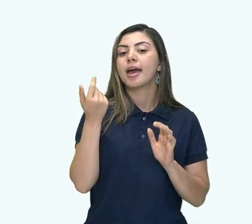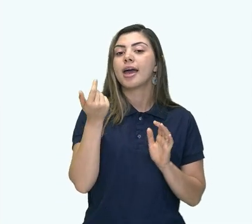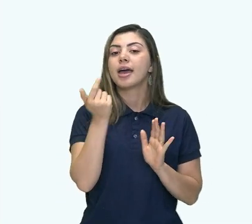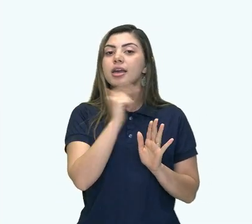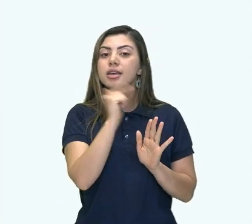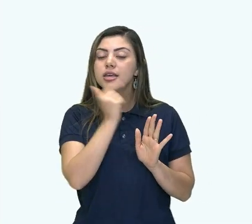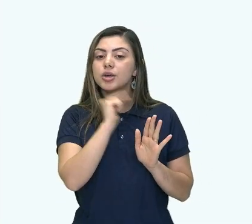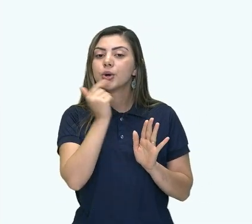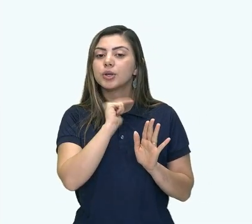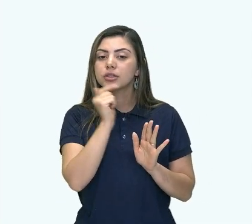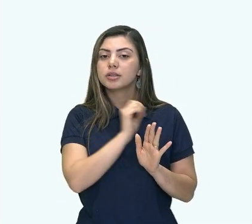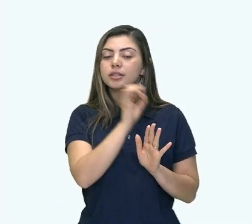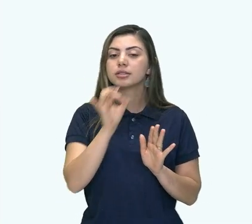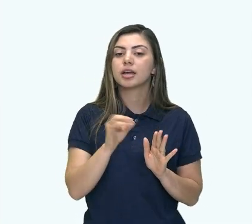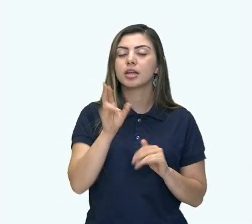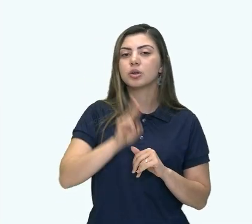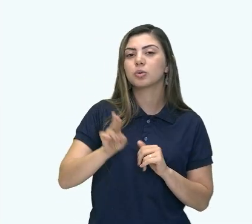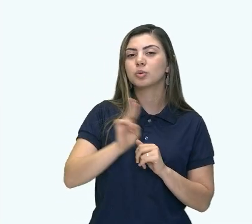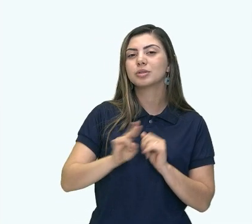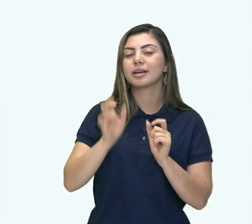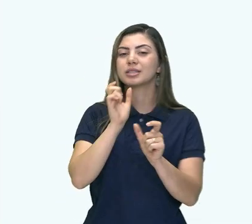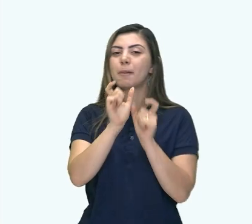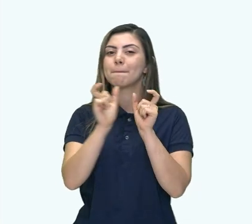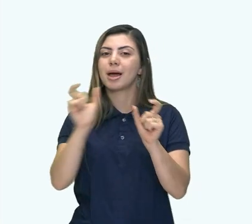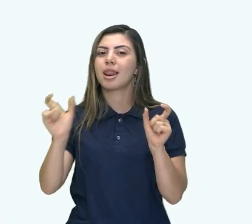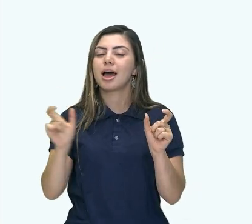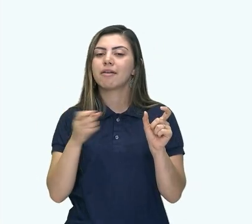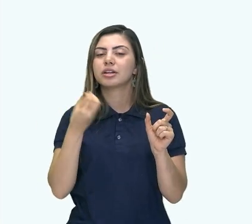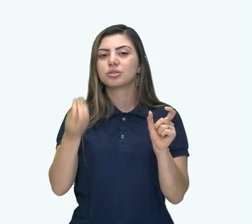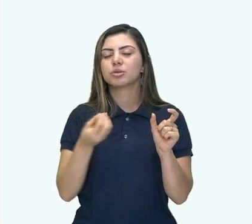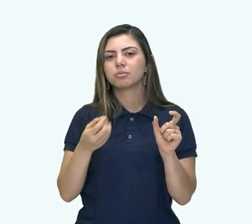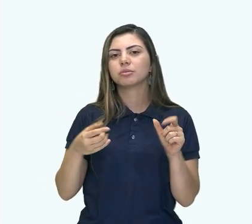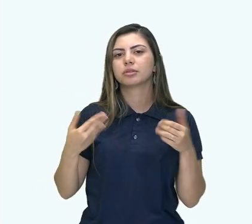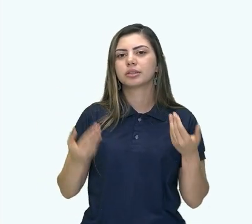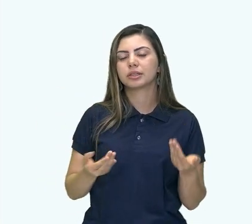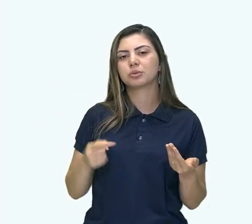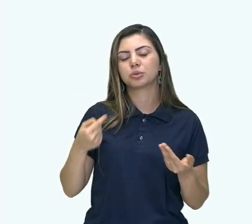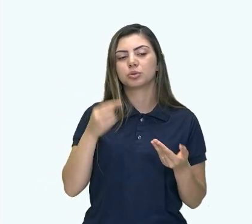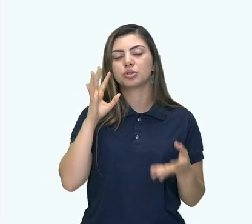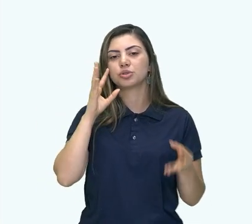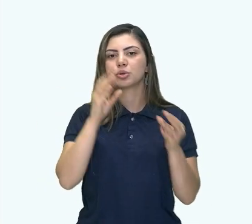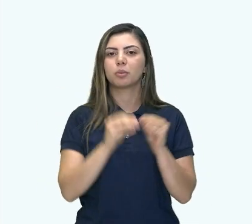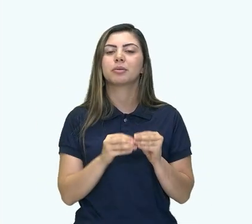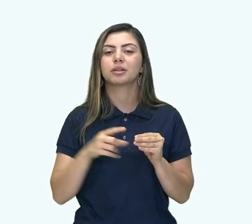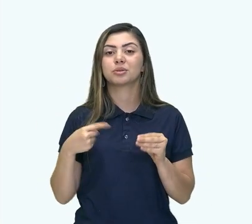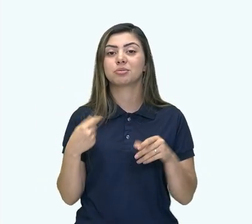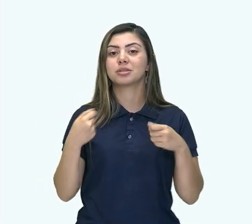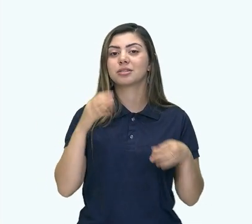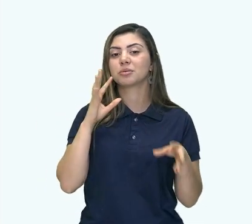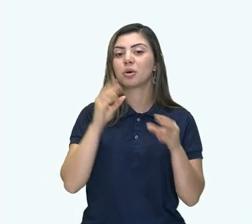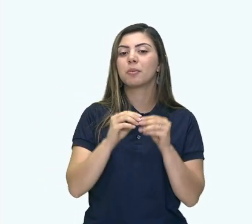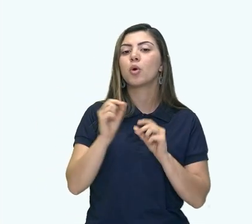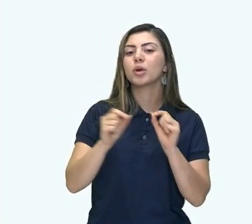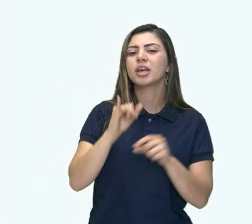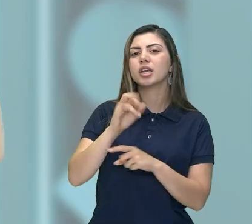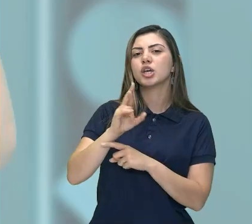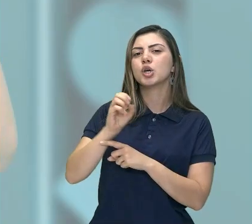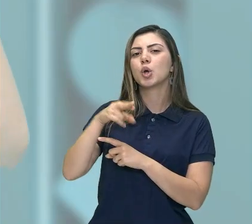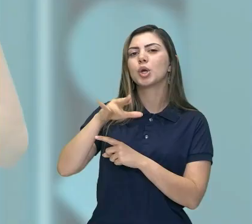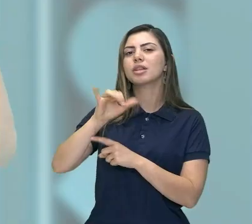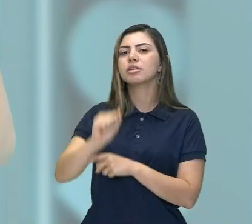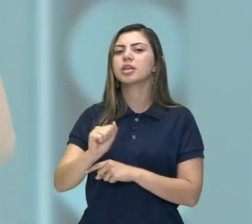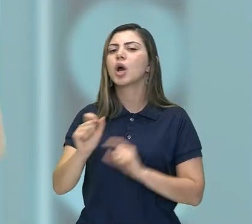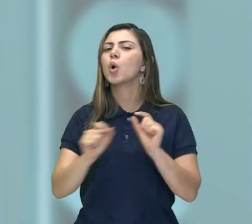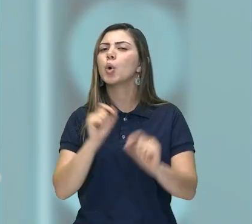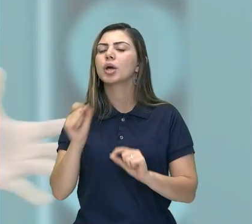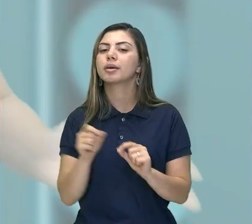usar termos que dizem, né, na verdade, para nós entendermos isso, a gente precisa entender o que é ironia, né? A ironia é quando